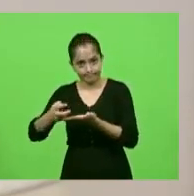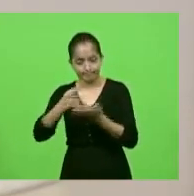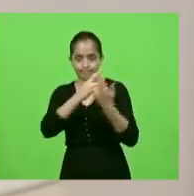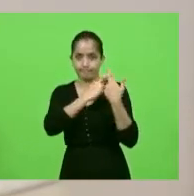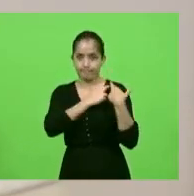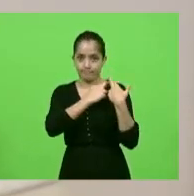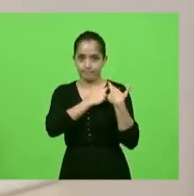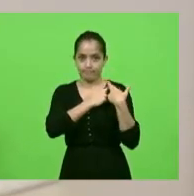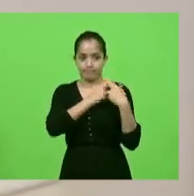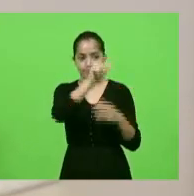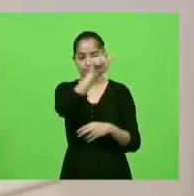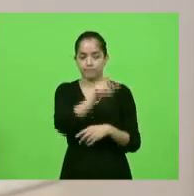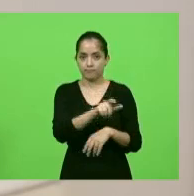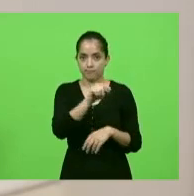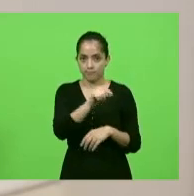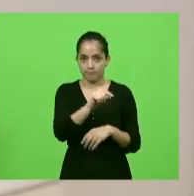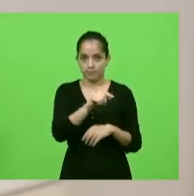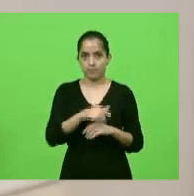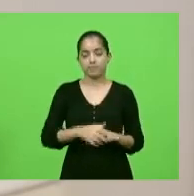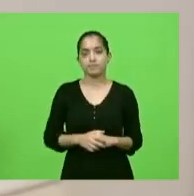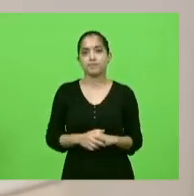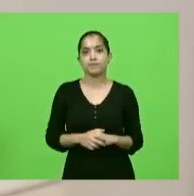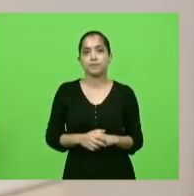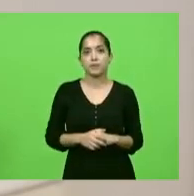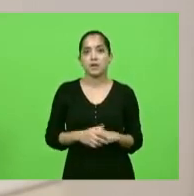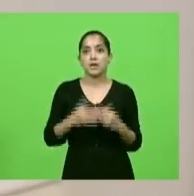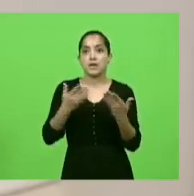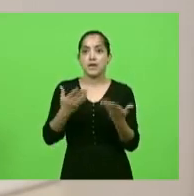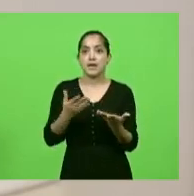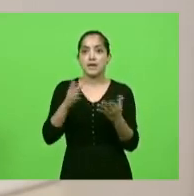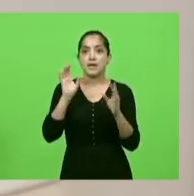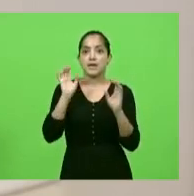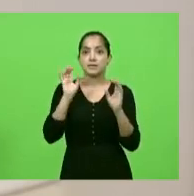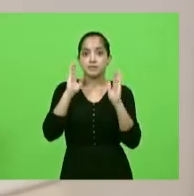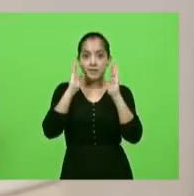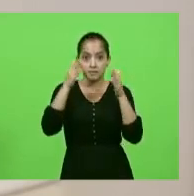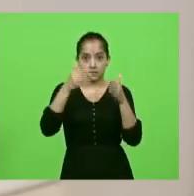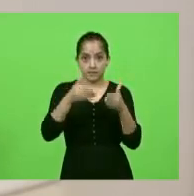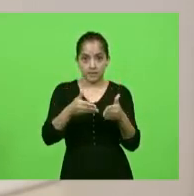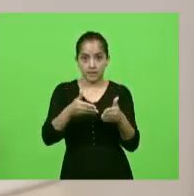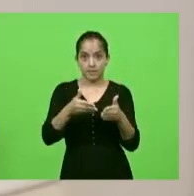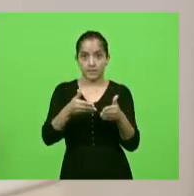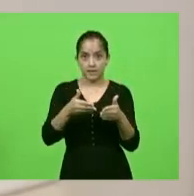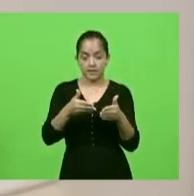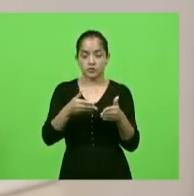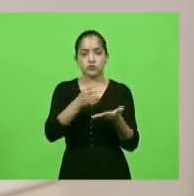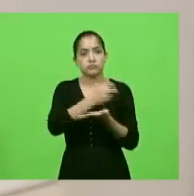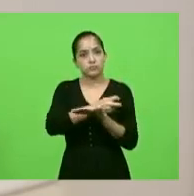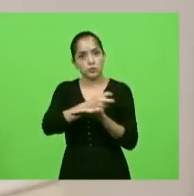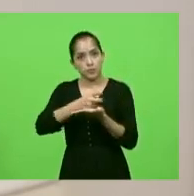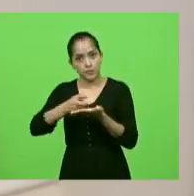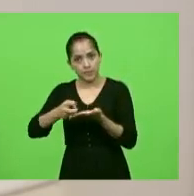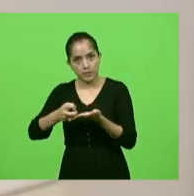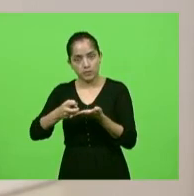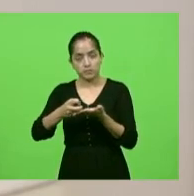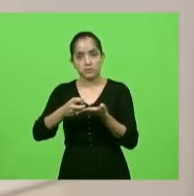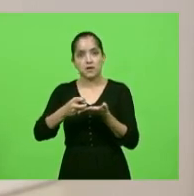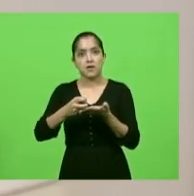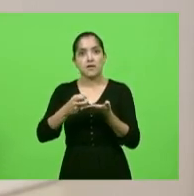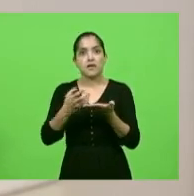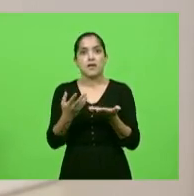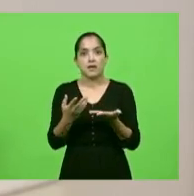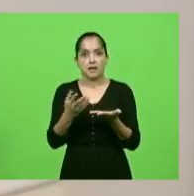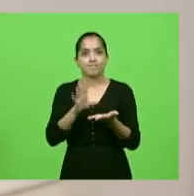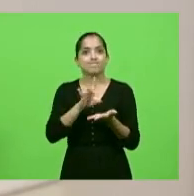responsabilização do agente político infrator. Especificamente sobre a conceituação do impeachment, é evidente o reconhecimento